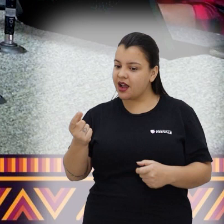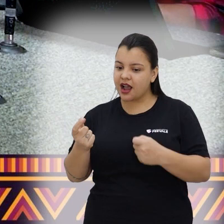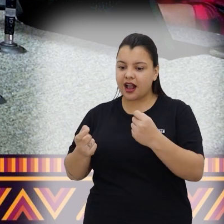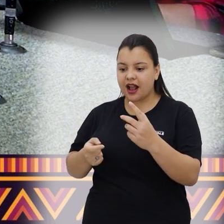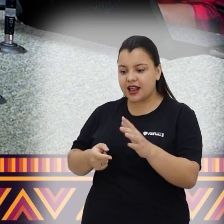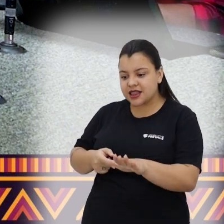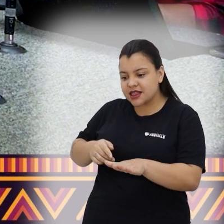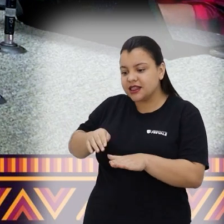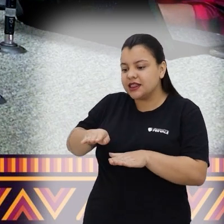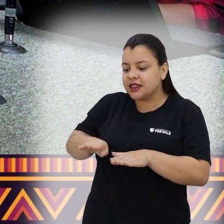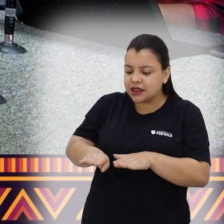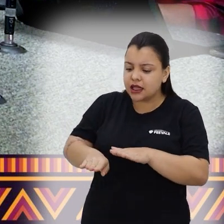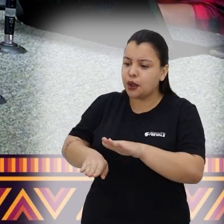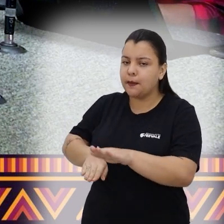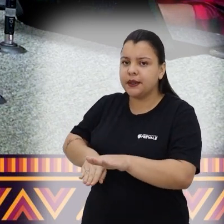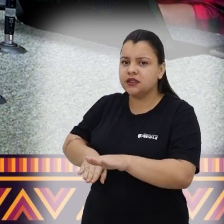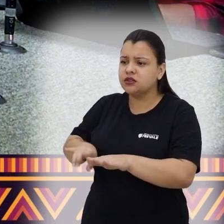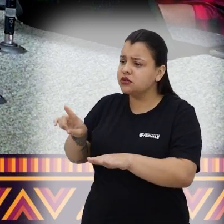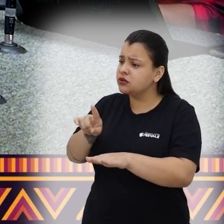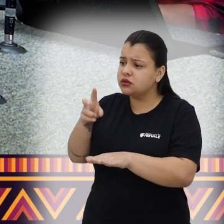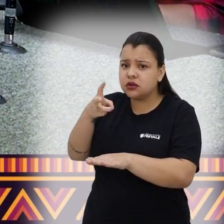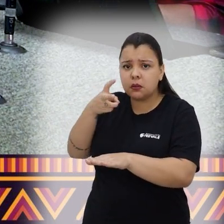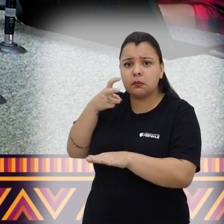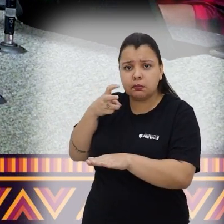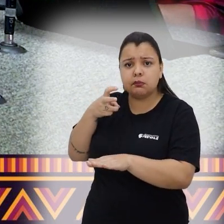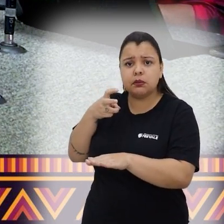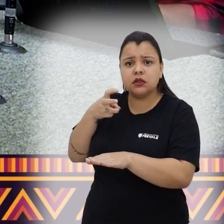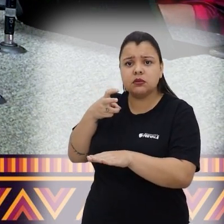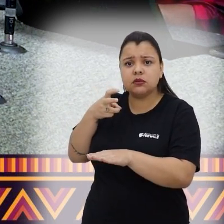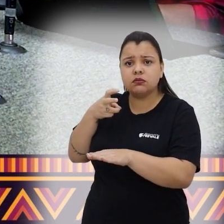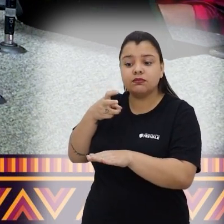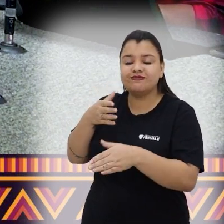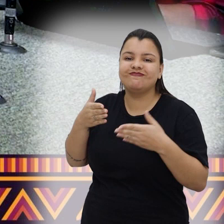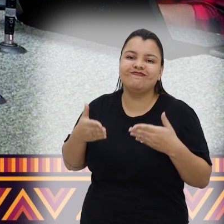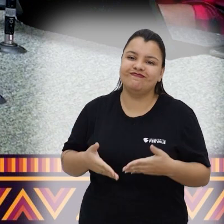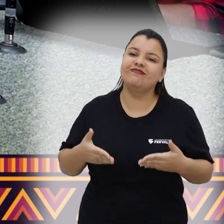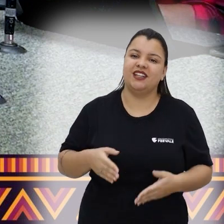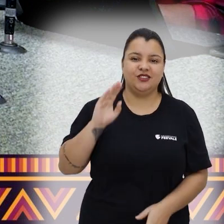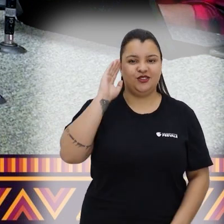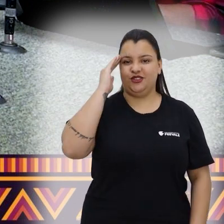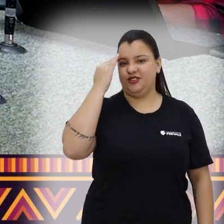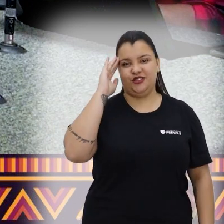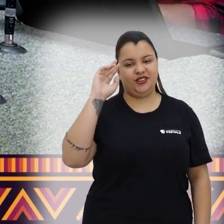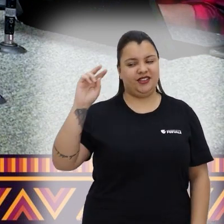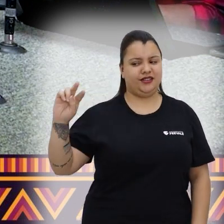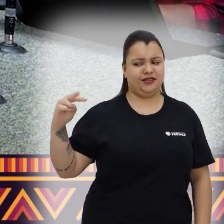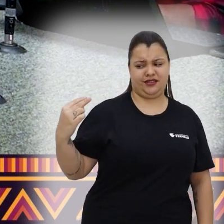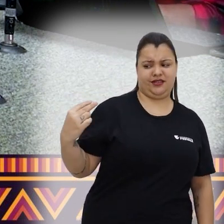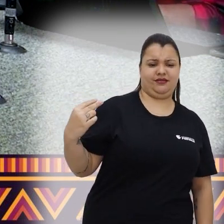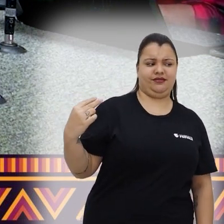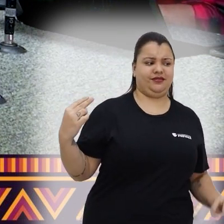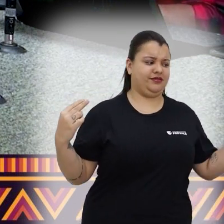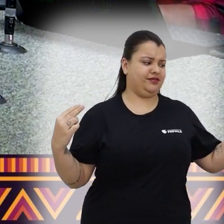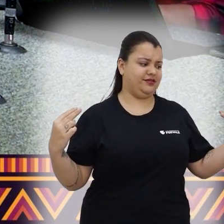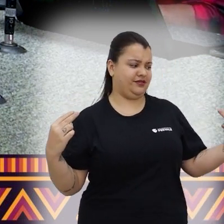passo. Talvez tu não tenha percebido naquele momento, mas hoje tu entende cada olhar que tu recebeu quando tu sentou no